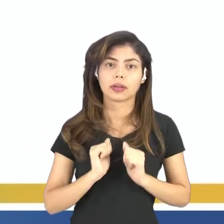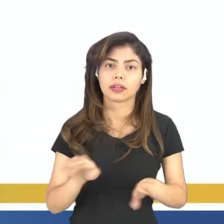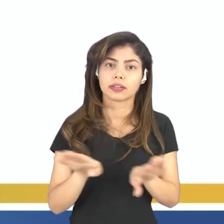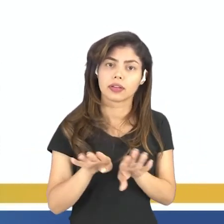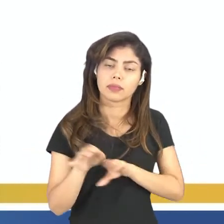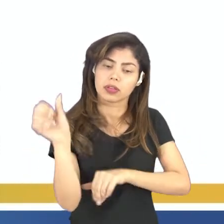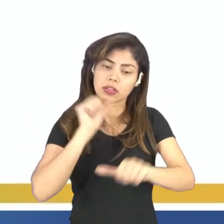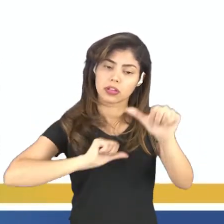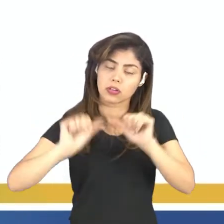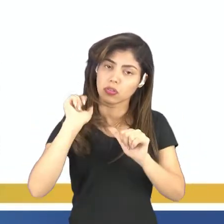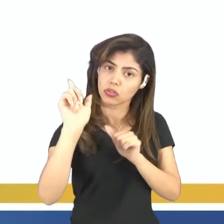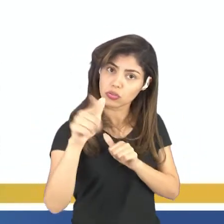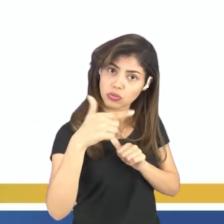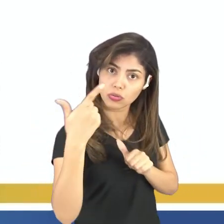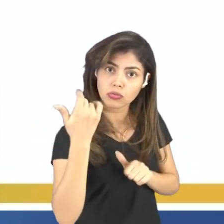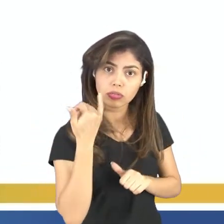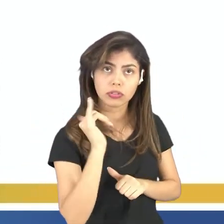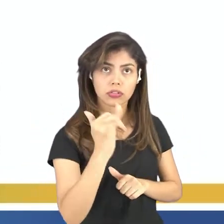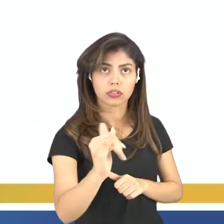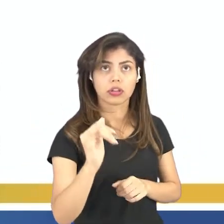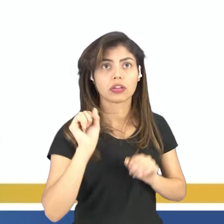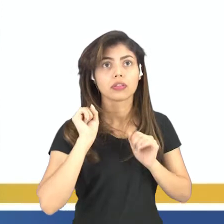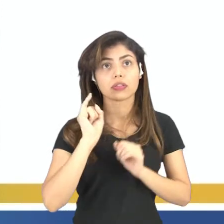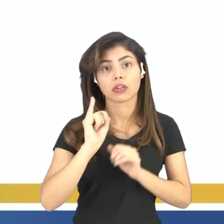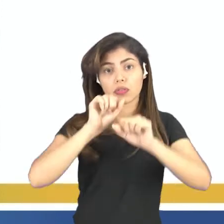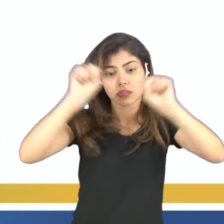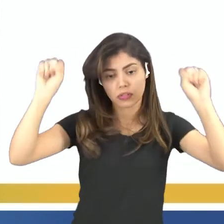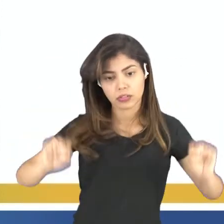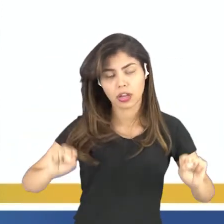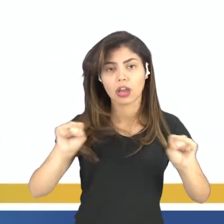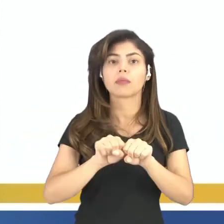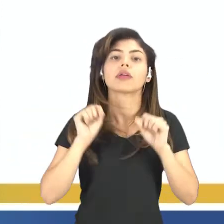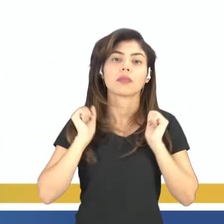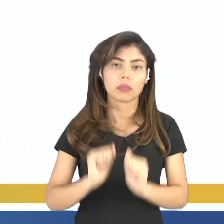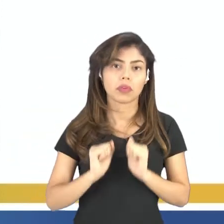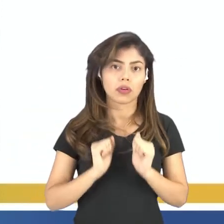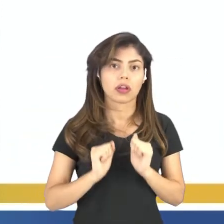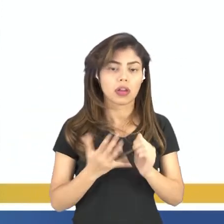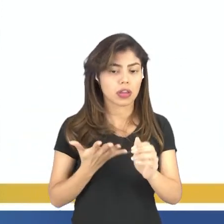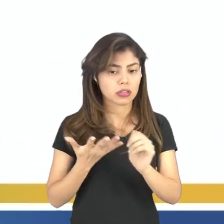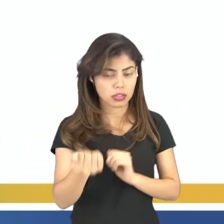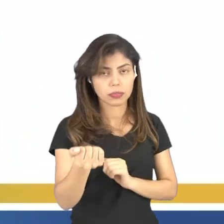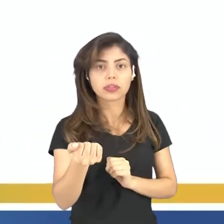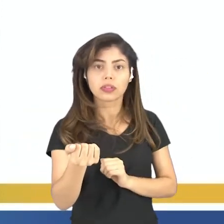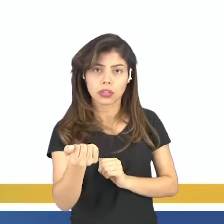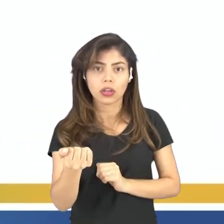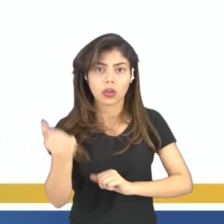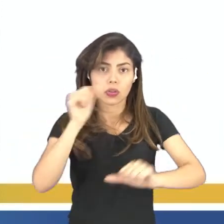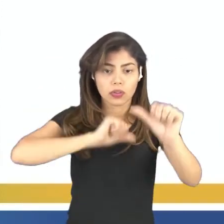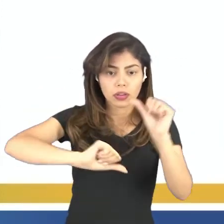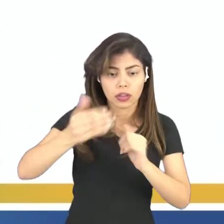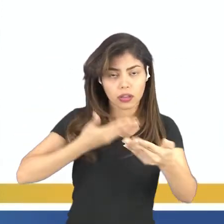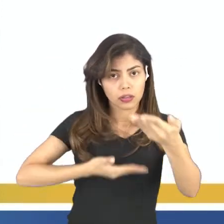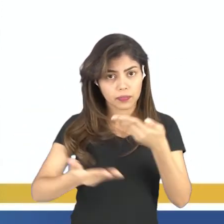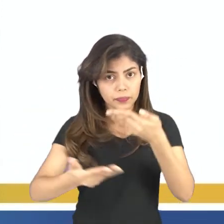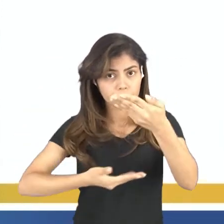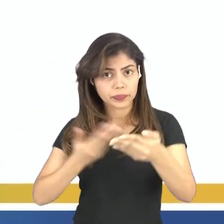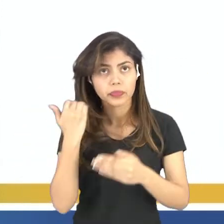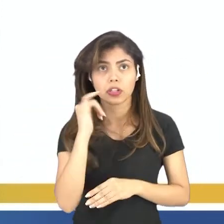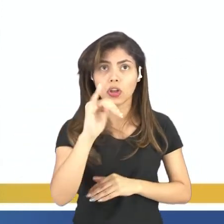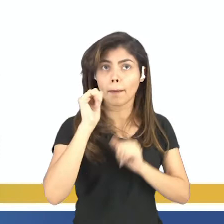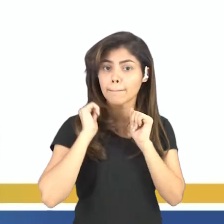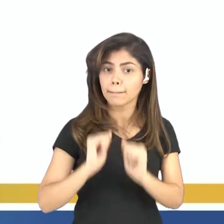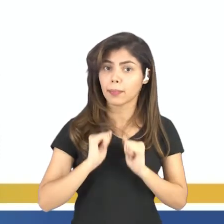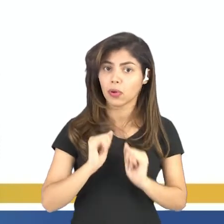de energia, e uma manifestação de energia converte-se em outra diferente. Então, em um sistema que funcione